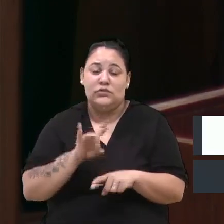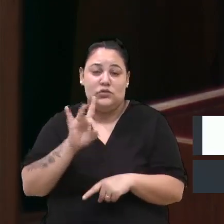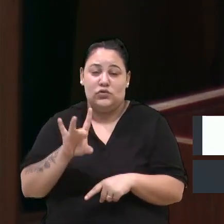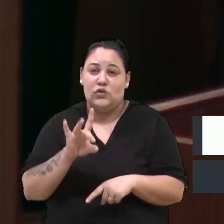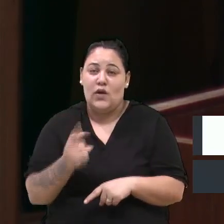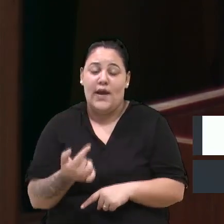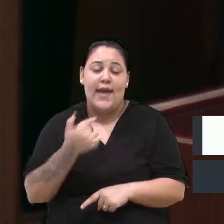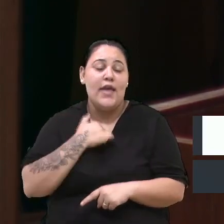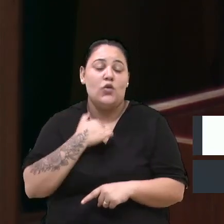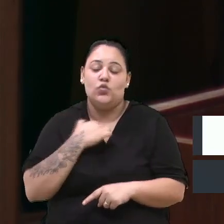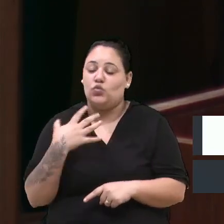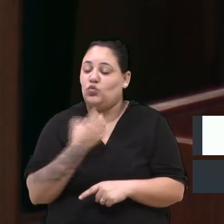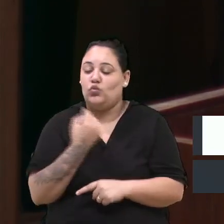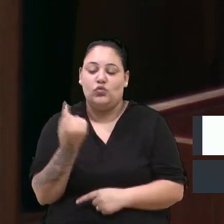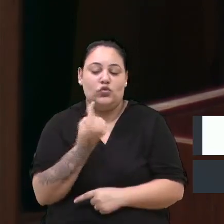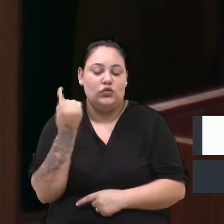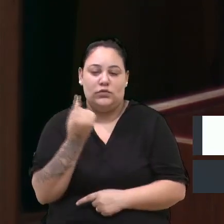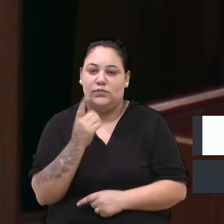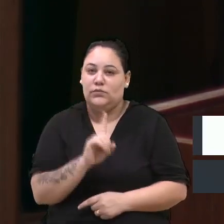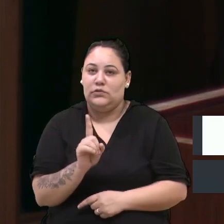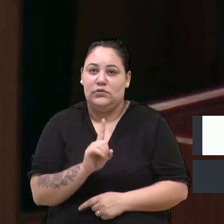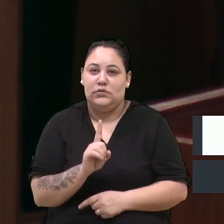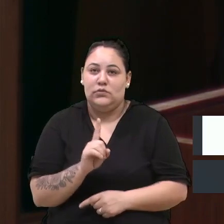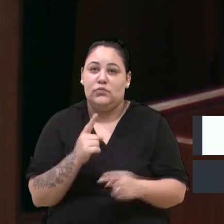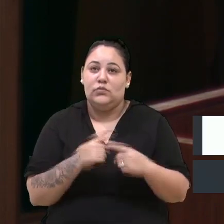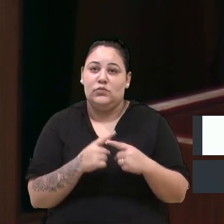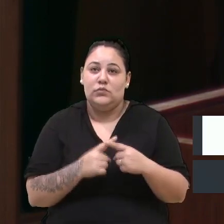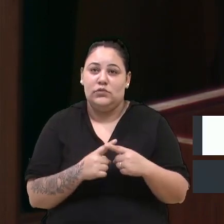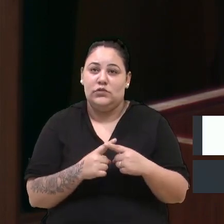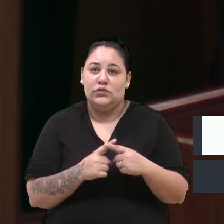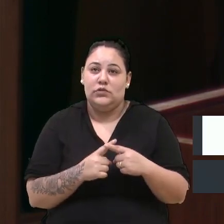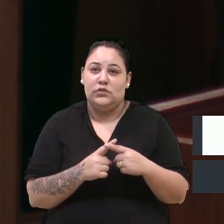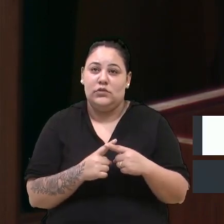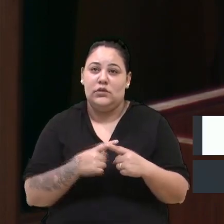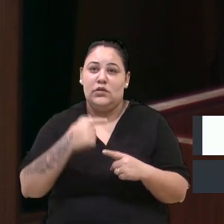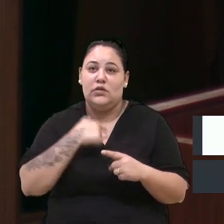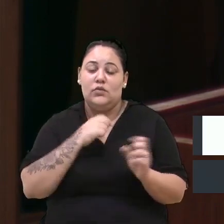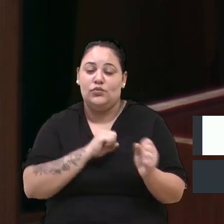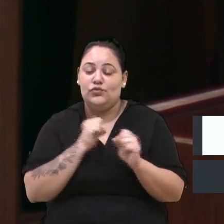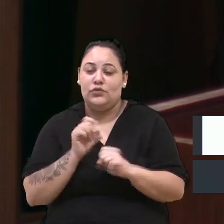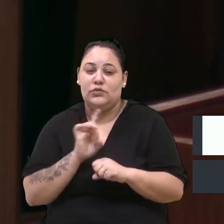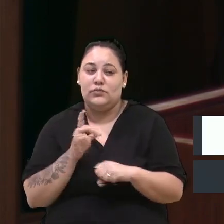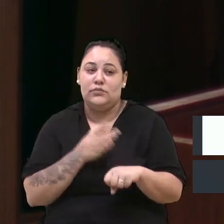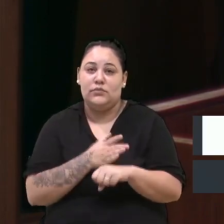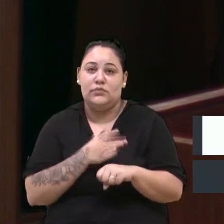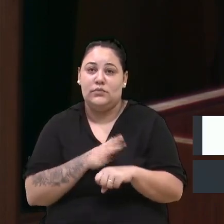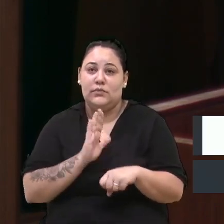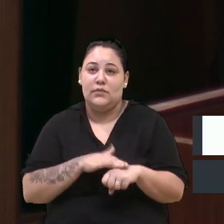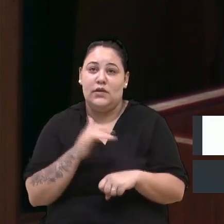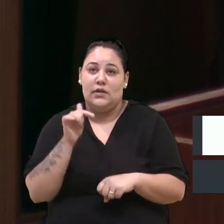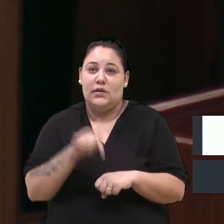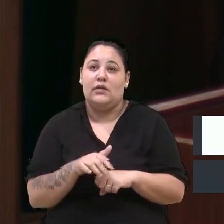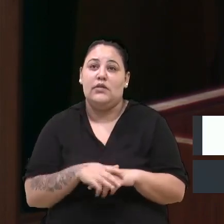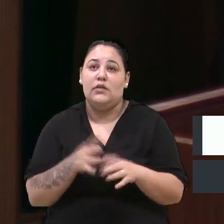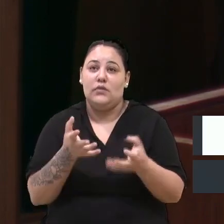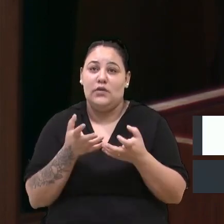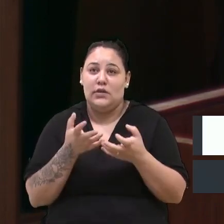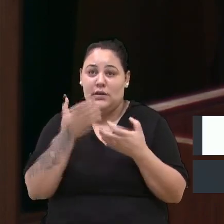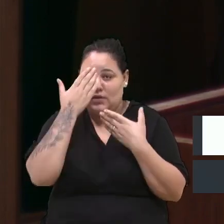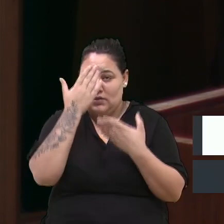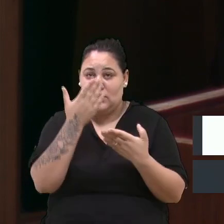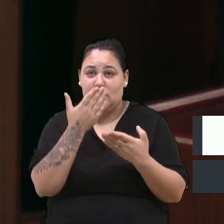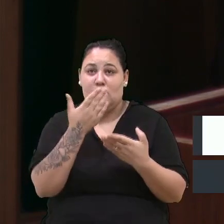ele, porque ele poderia não estar mais aqui. Então eu quero aqui, em